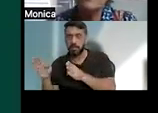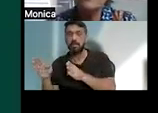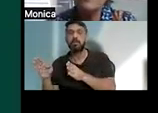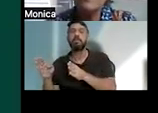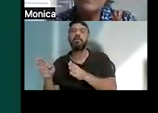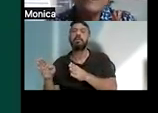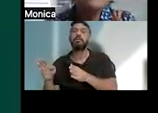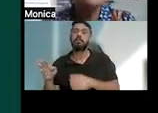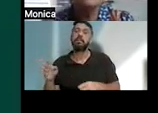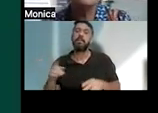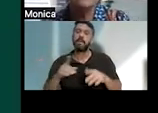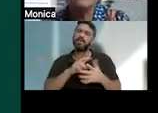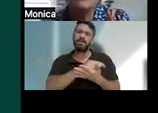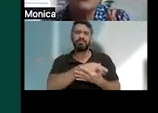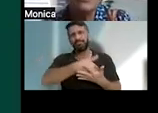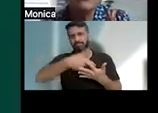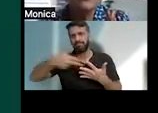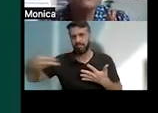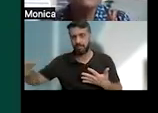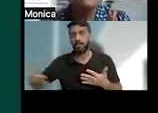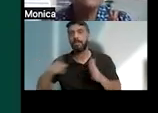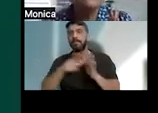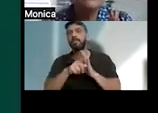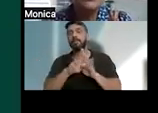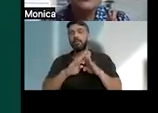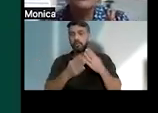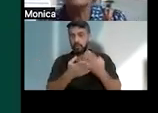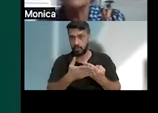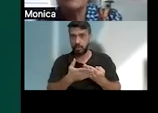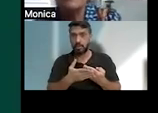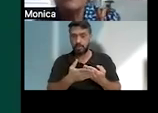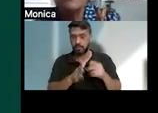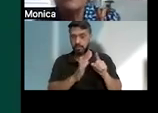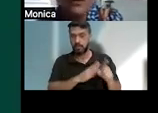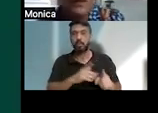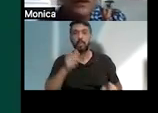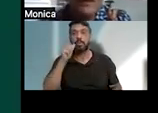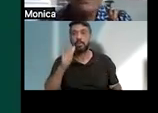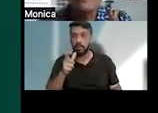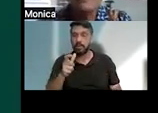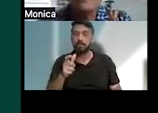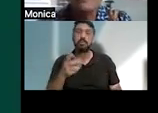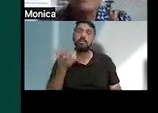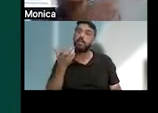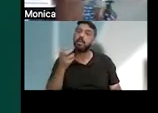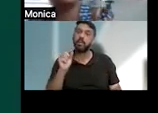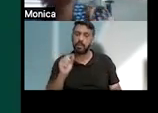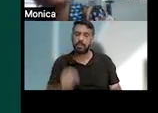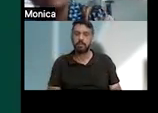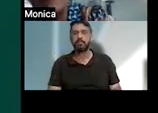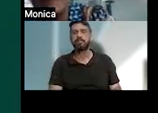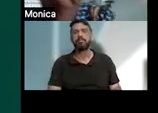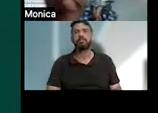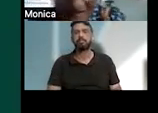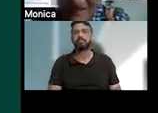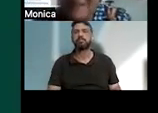Né? Depende aí, a gente pergunta para a escola qual é o interesse da escola e a gente tem esse menu